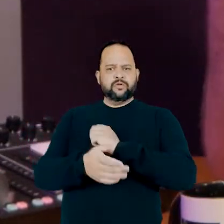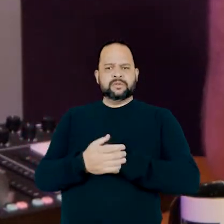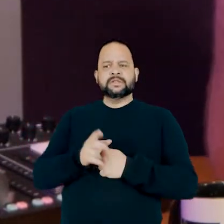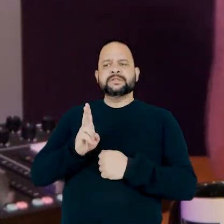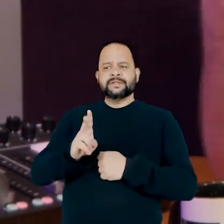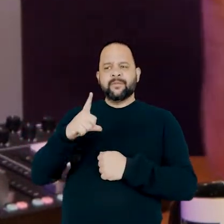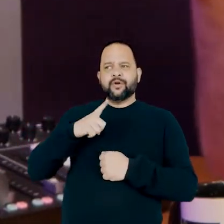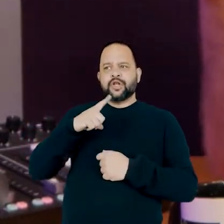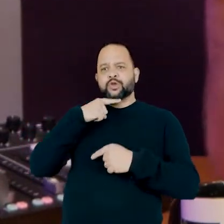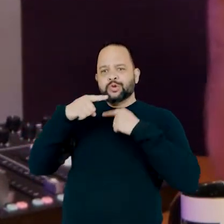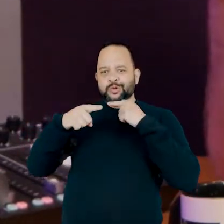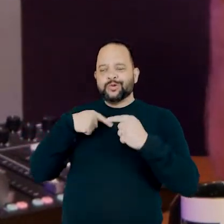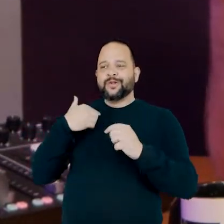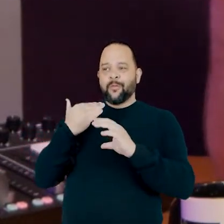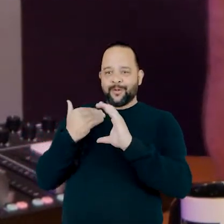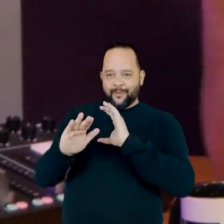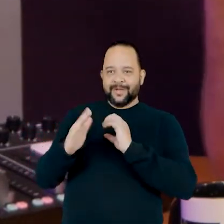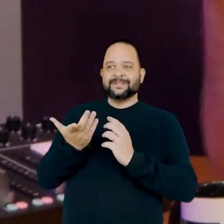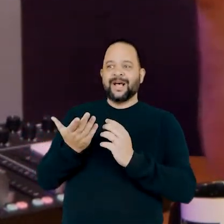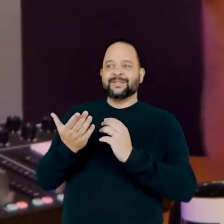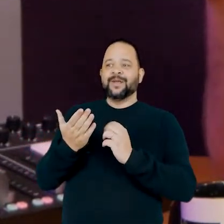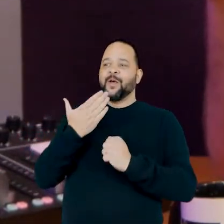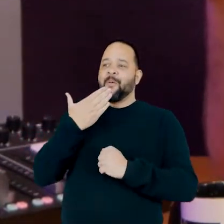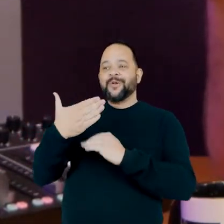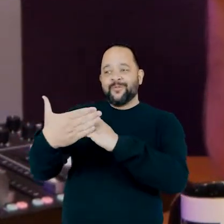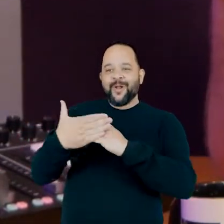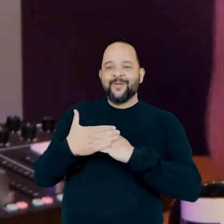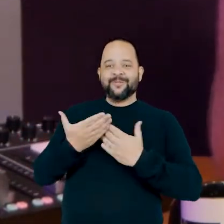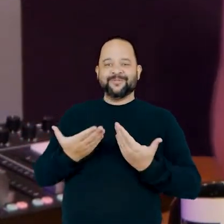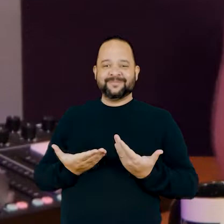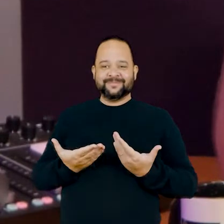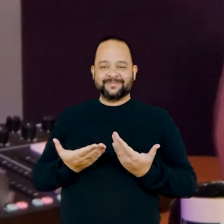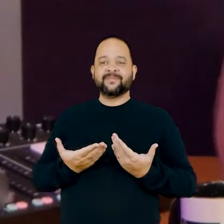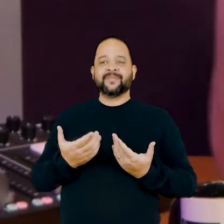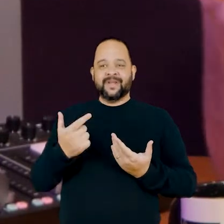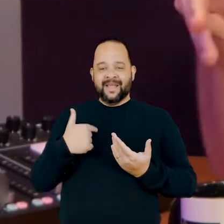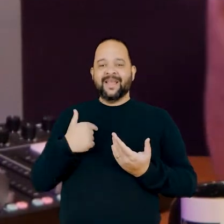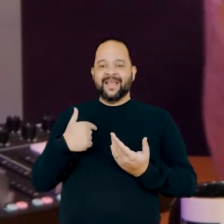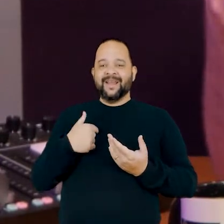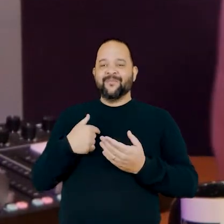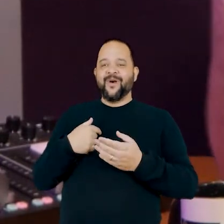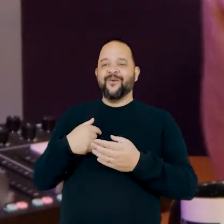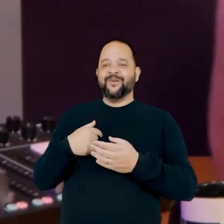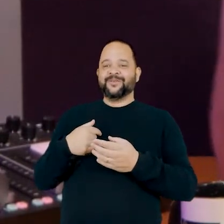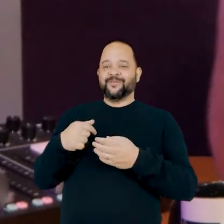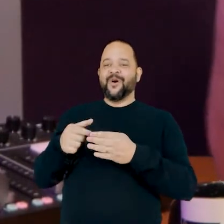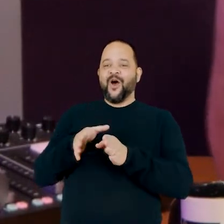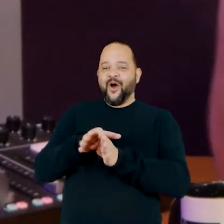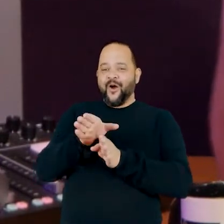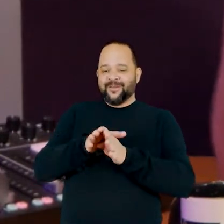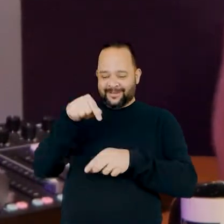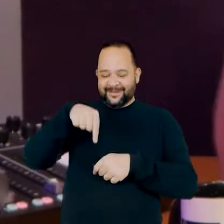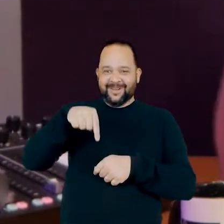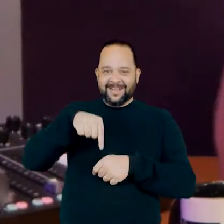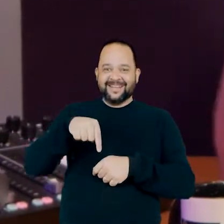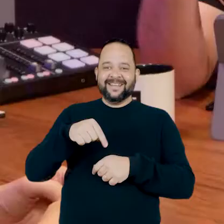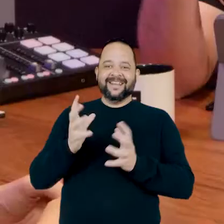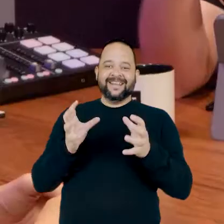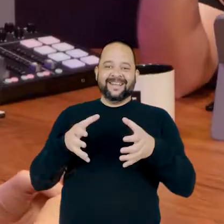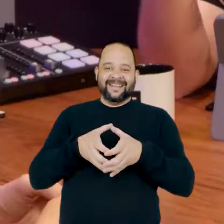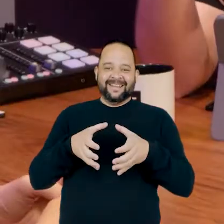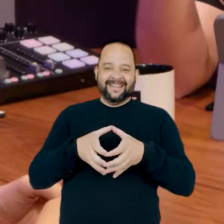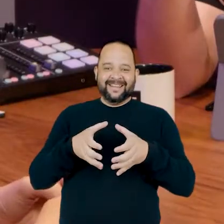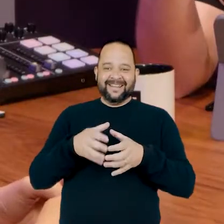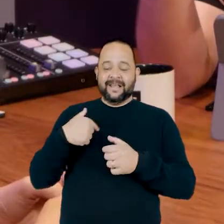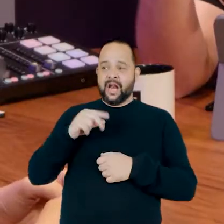com dúvida, eu mando mensagem pro Kadoca. Eu falo, Kadoca, me ajuda aqui e tal. Então, é o consultor da galera aqui também. Mas,